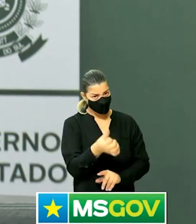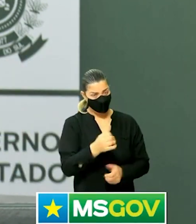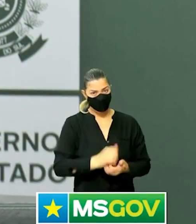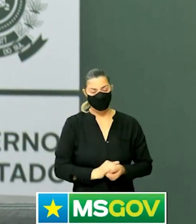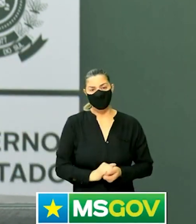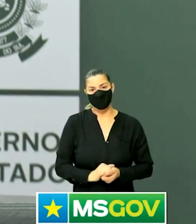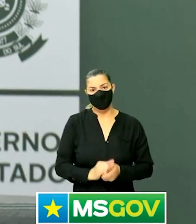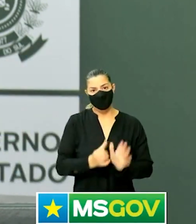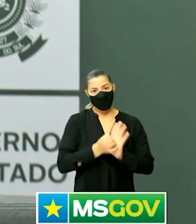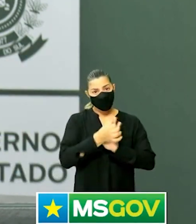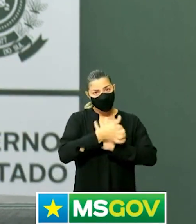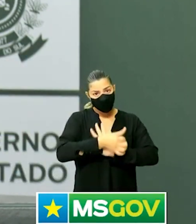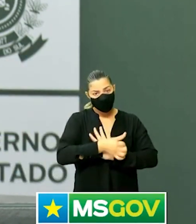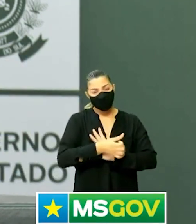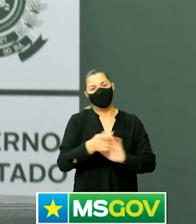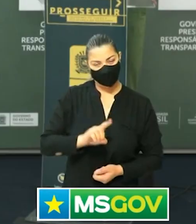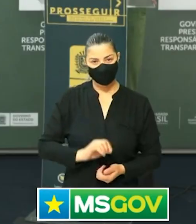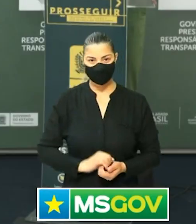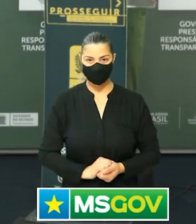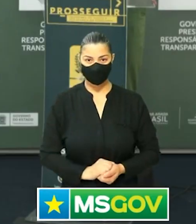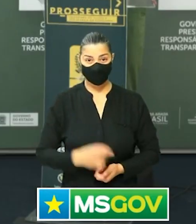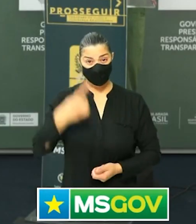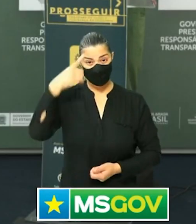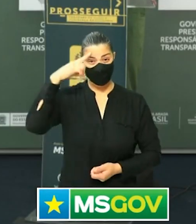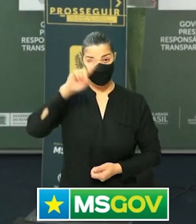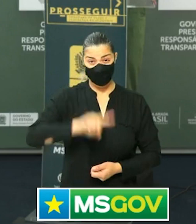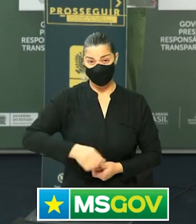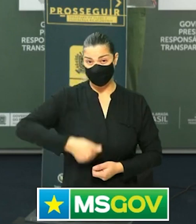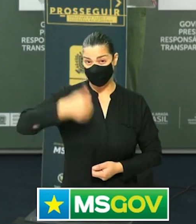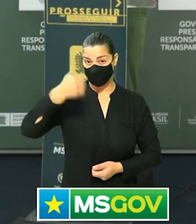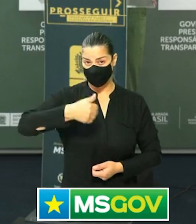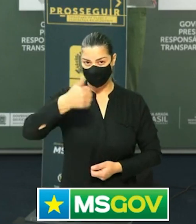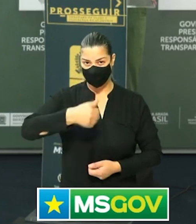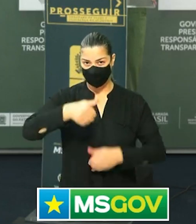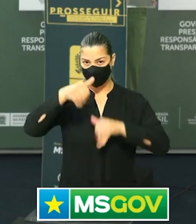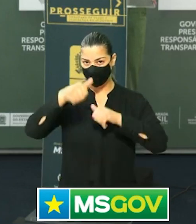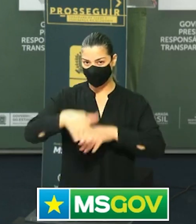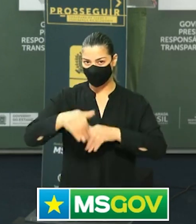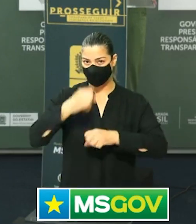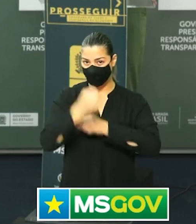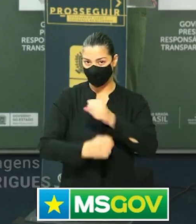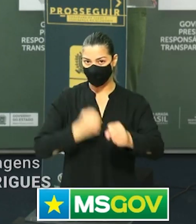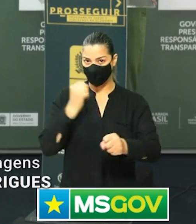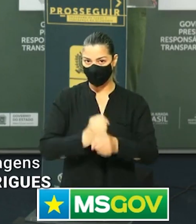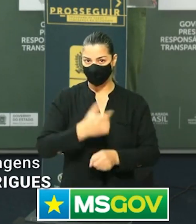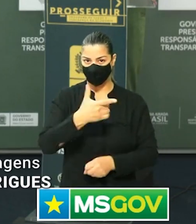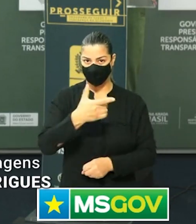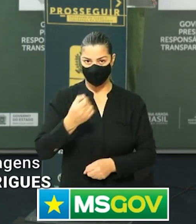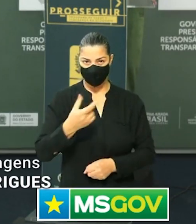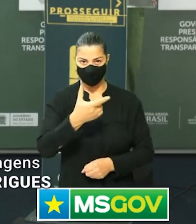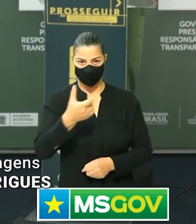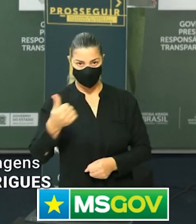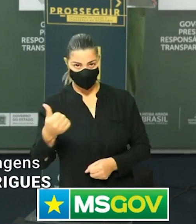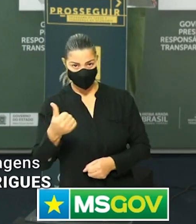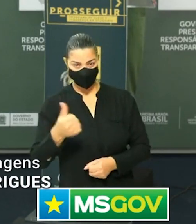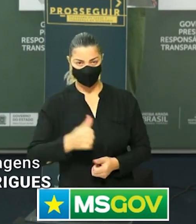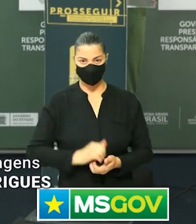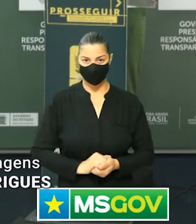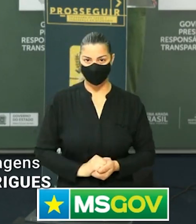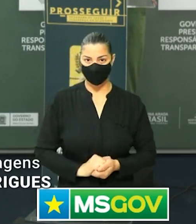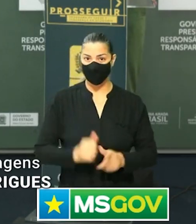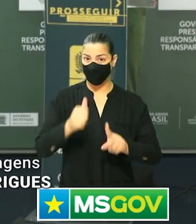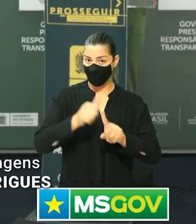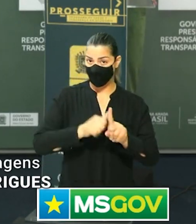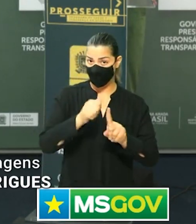que é uma dose também decai o que segundo o secretário-geral do Rezende Mato Grosso do Sul já tem um grande